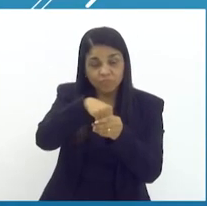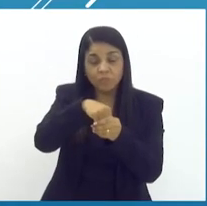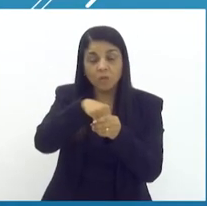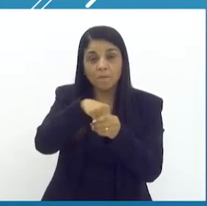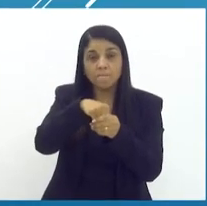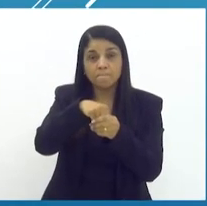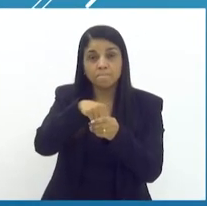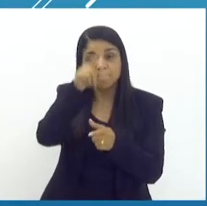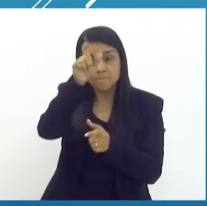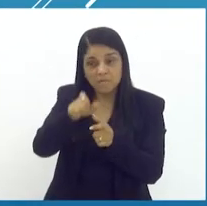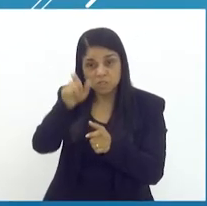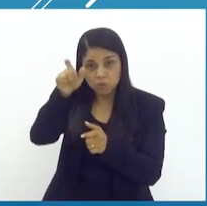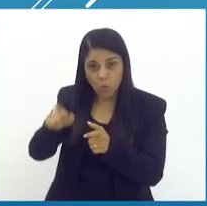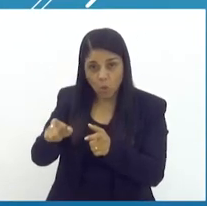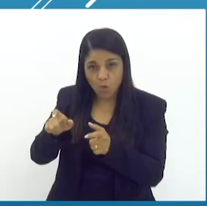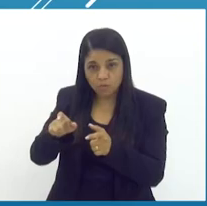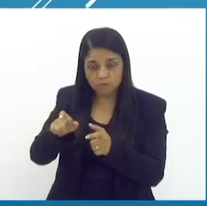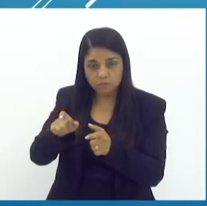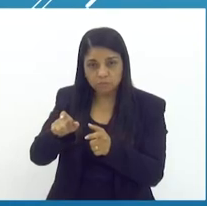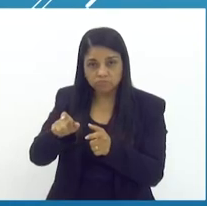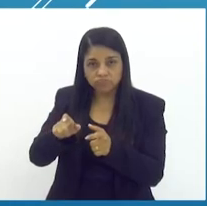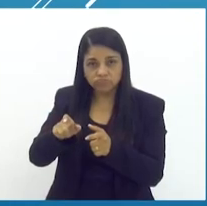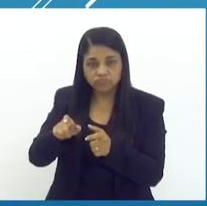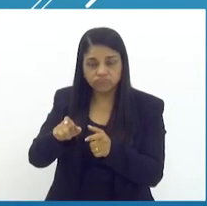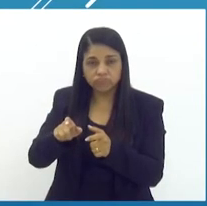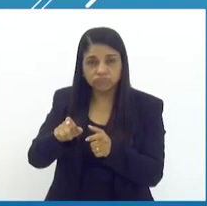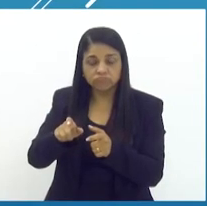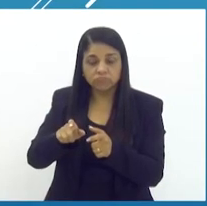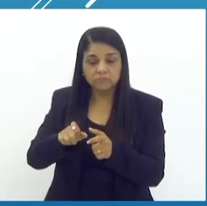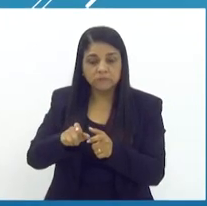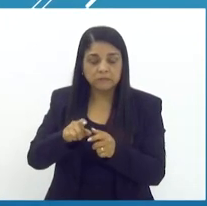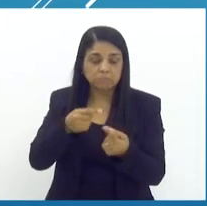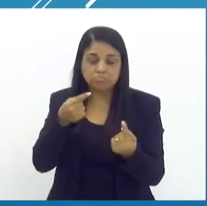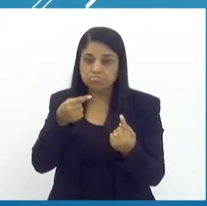estranhas a administração pública